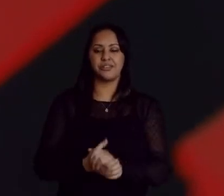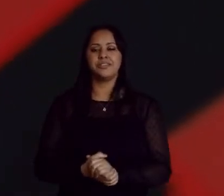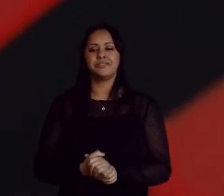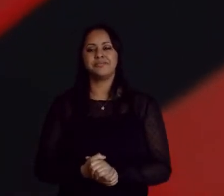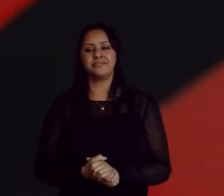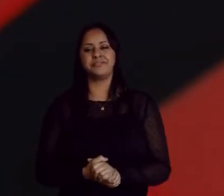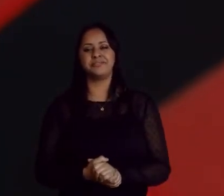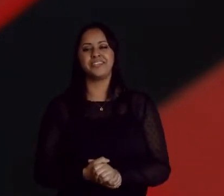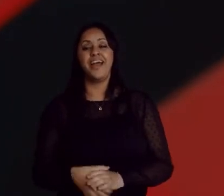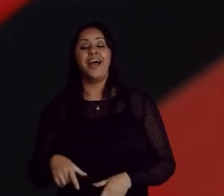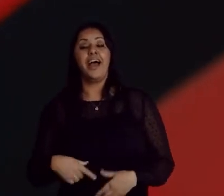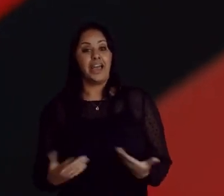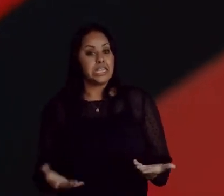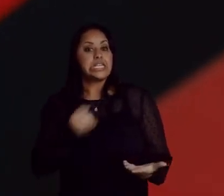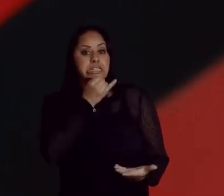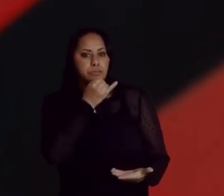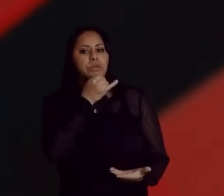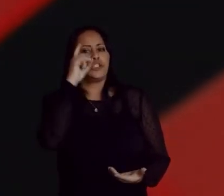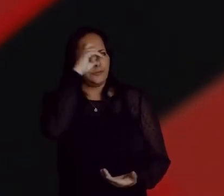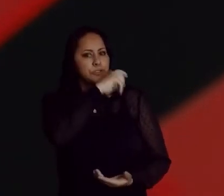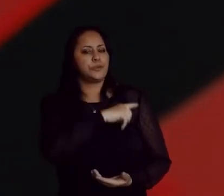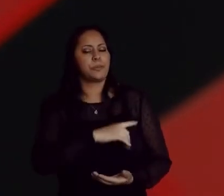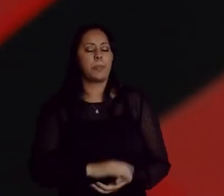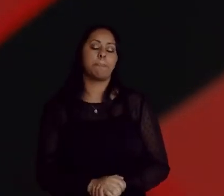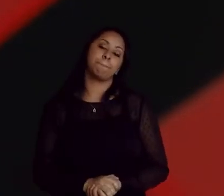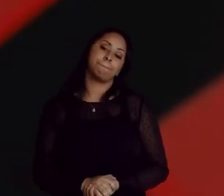melancólico, viu, gente? Aí é uma barra. Meu Deus.